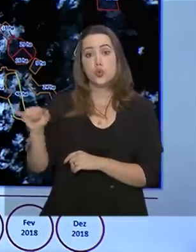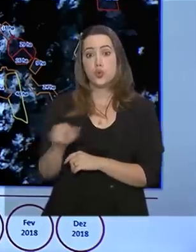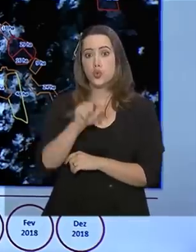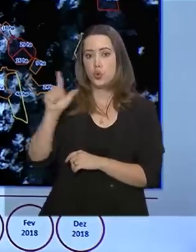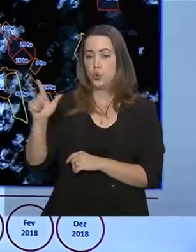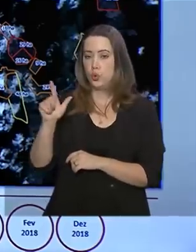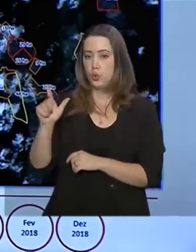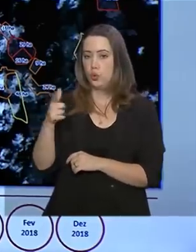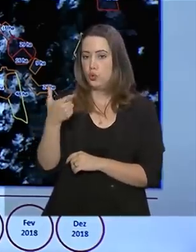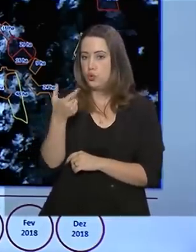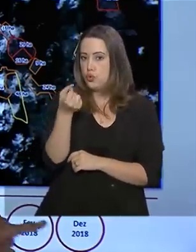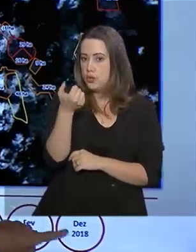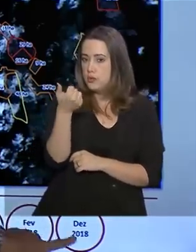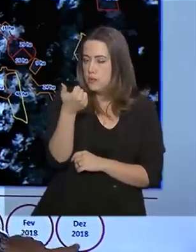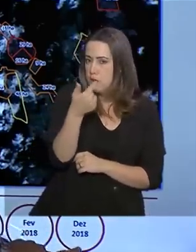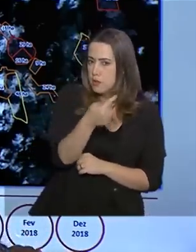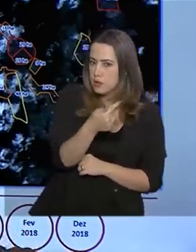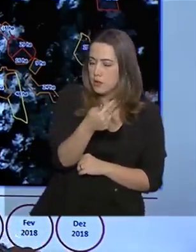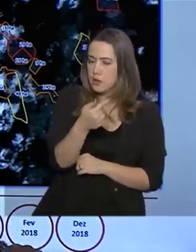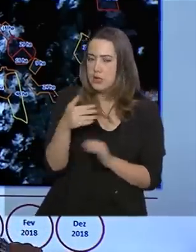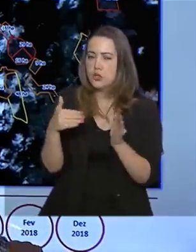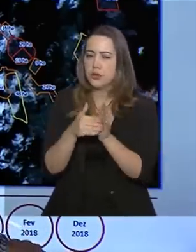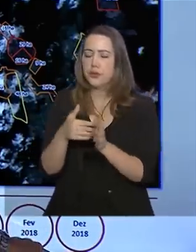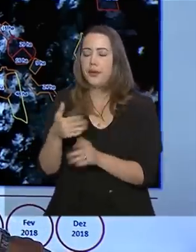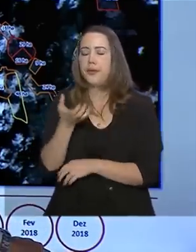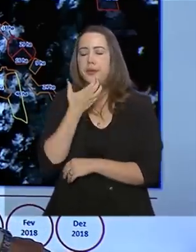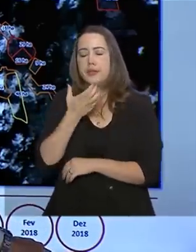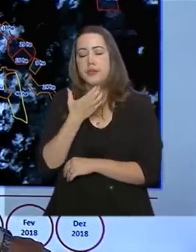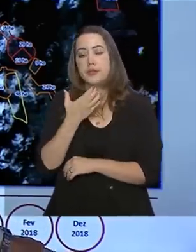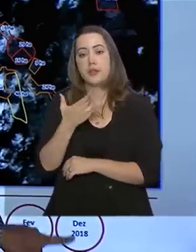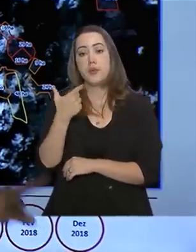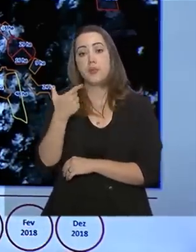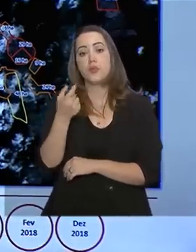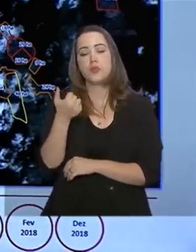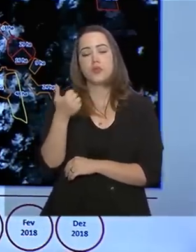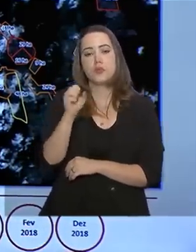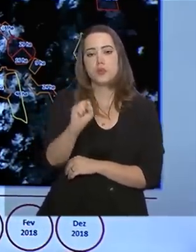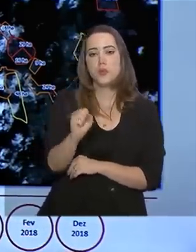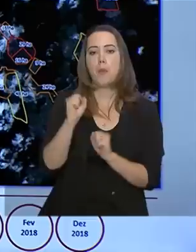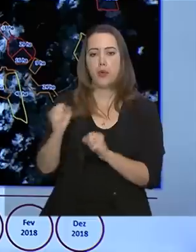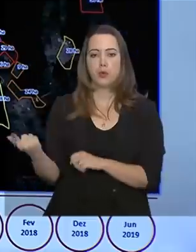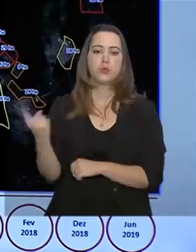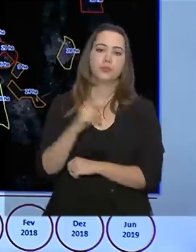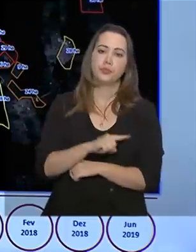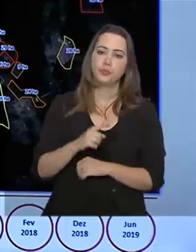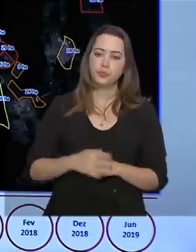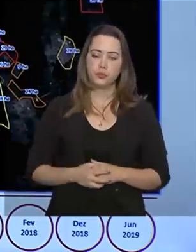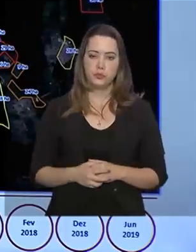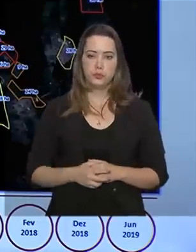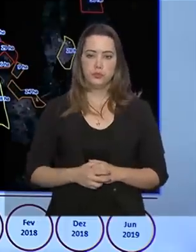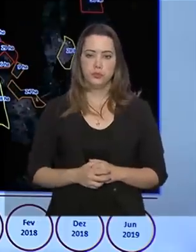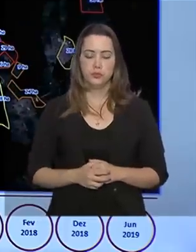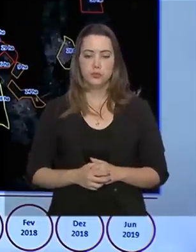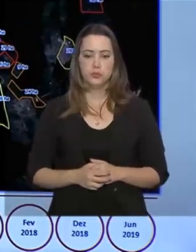atrás a dezembro de 1812 passar o próximo